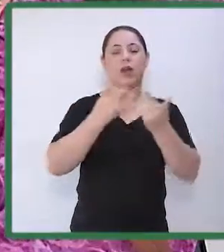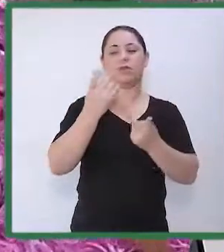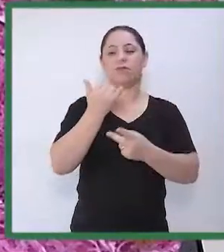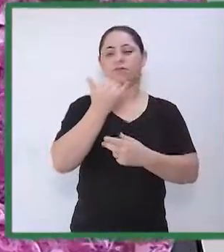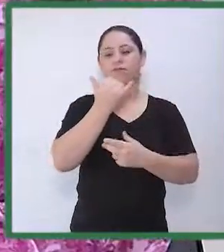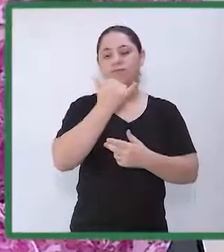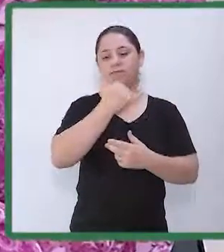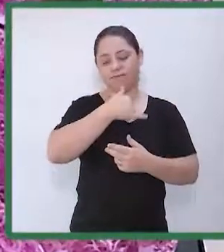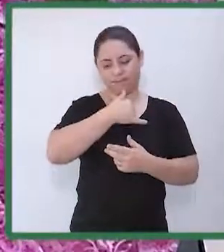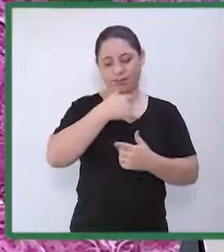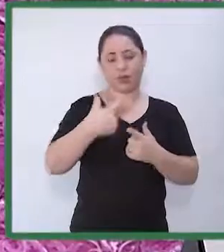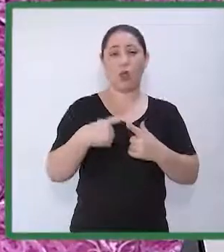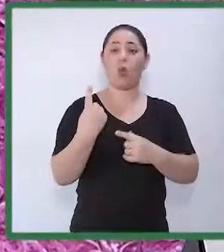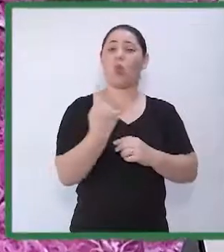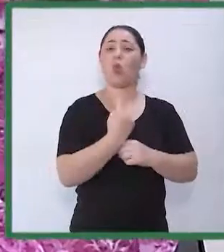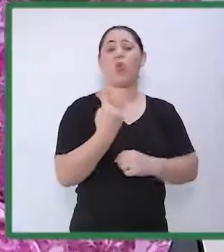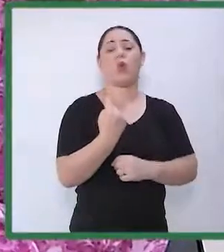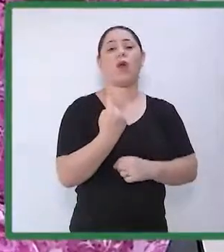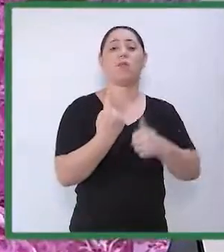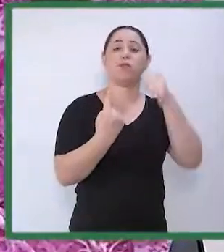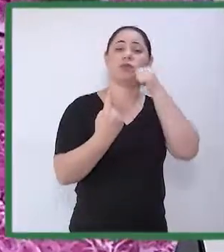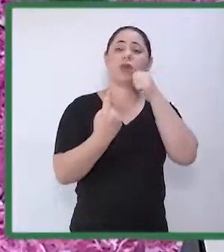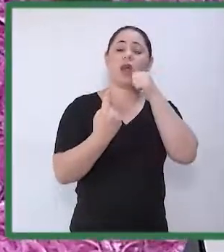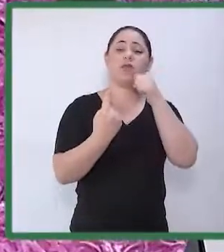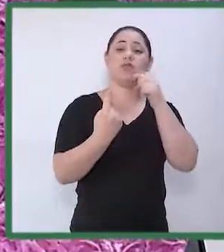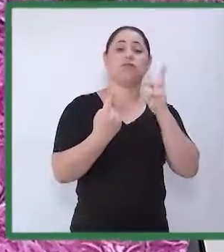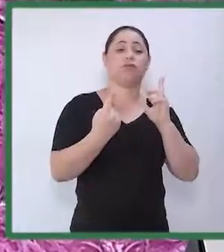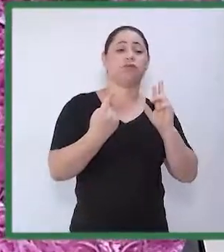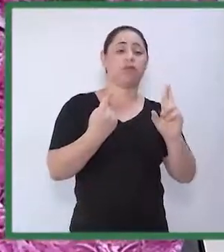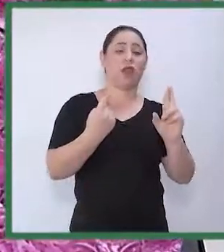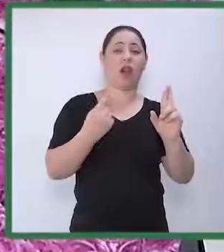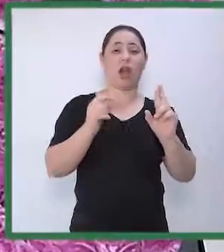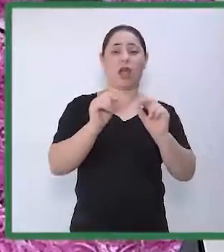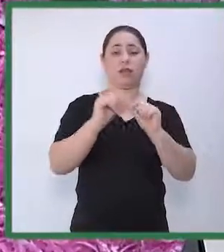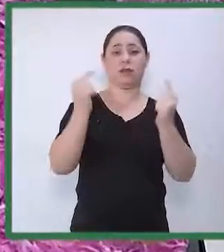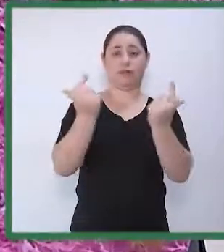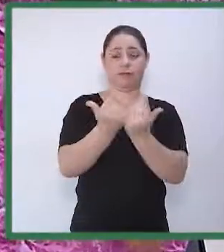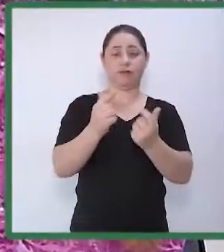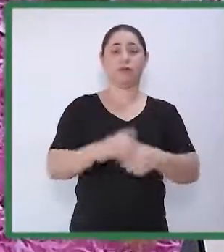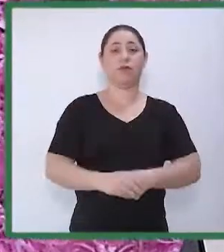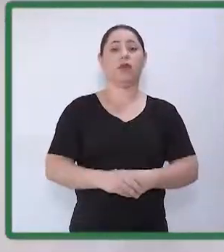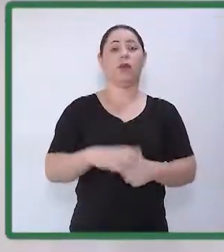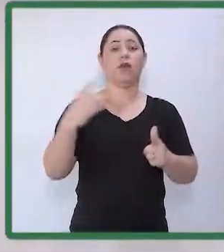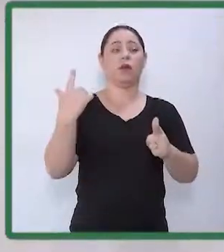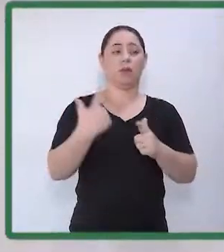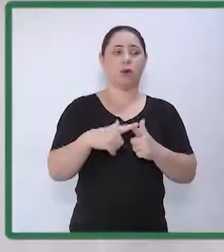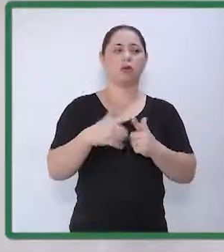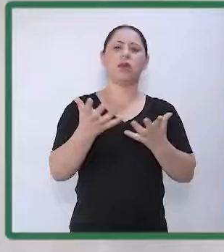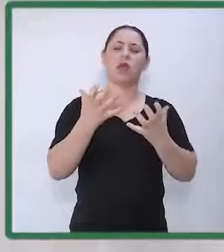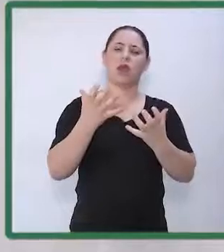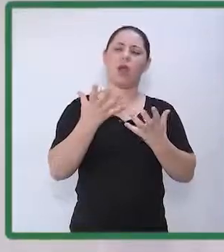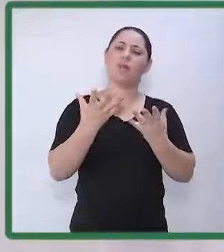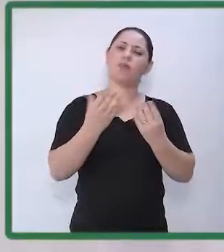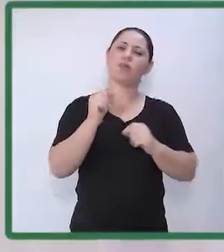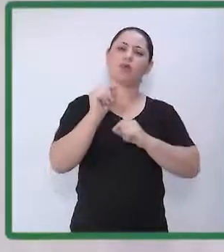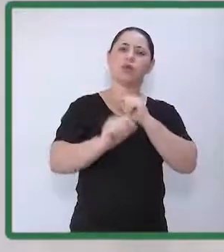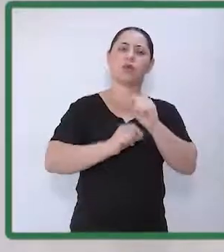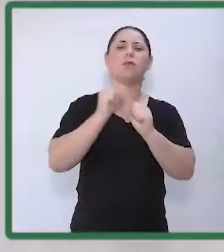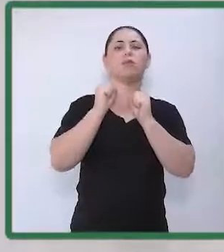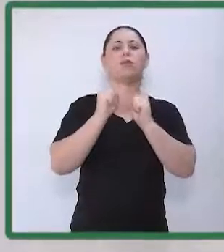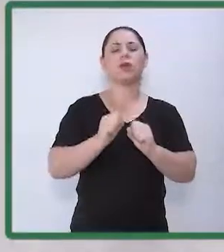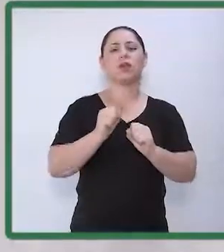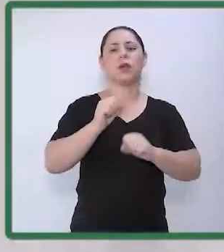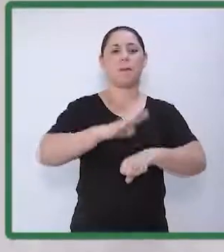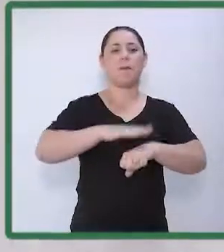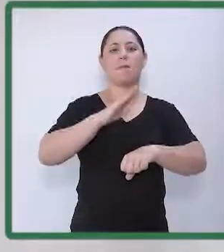muita tristeza, né, que eu sou a única representante mulher na Assembleia Legislativa, porque eu gostaria muito que a gente pudesse